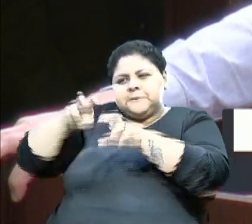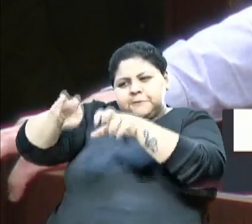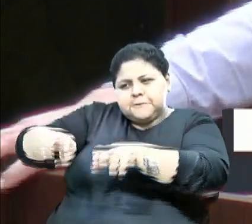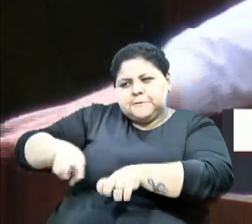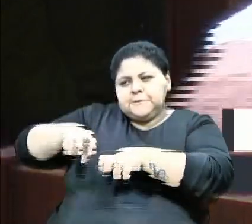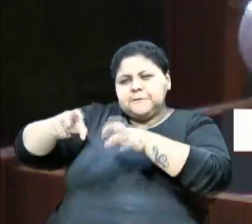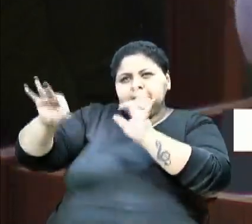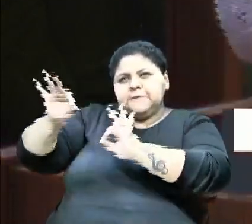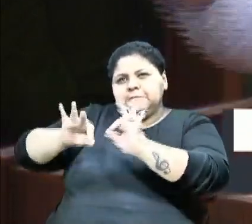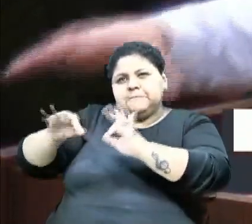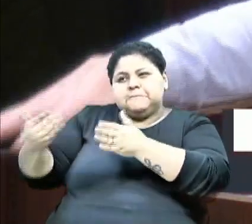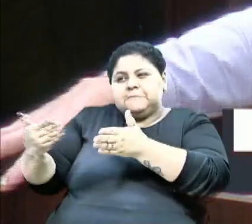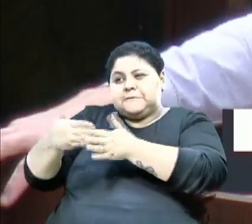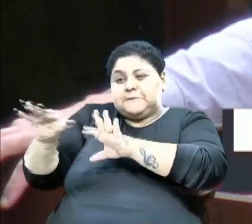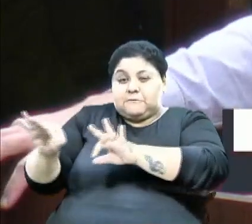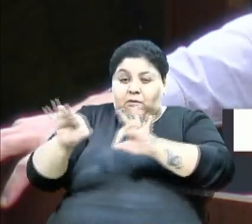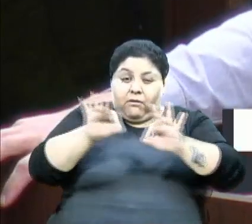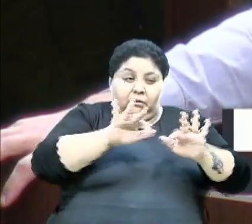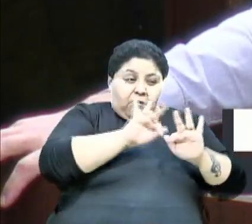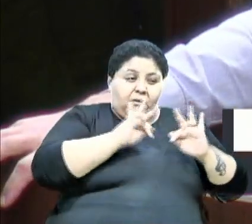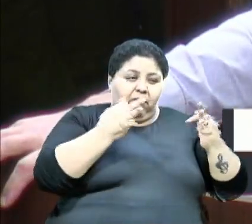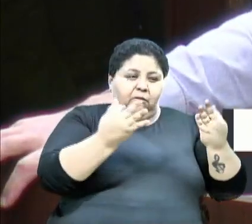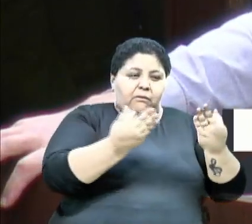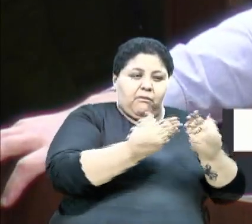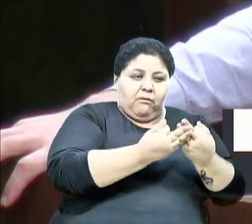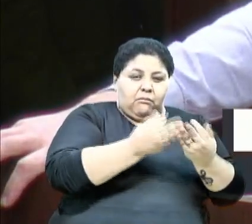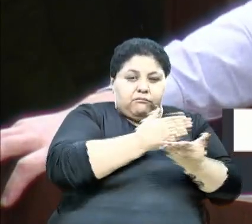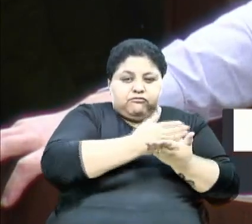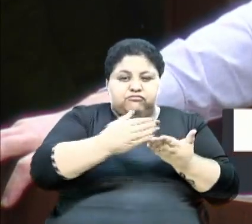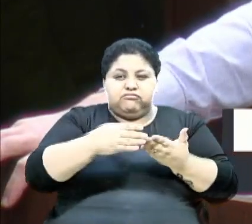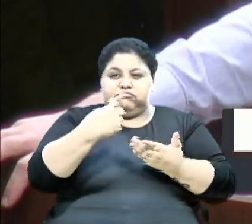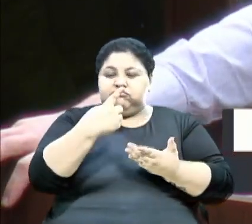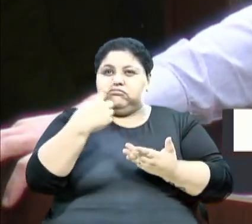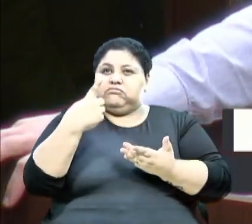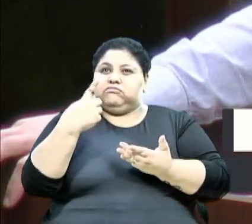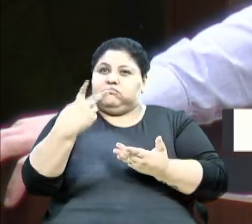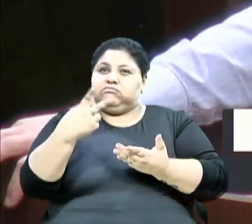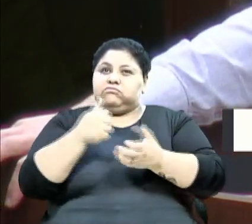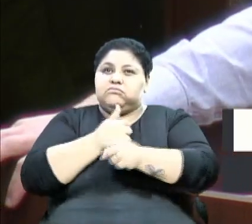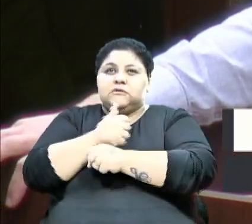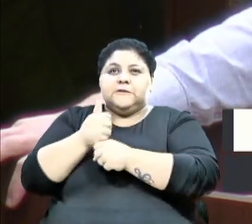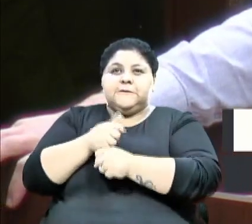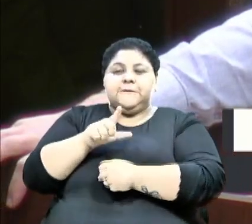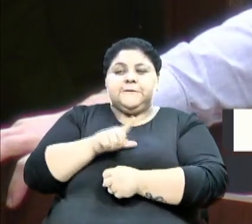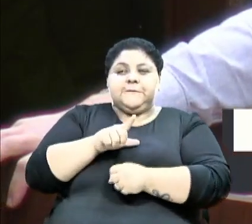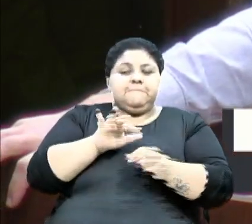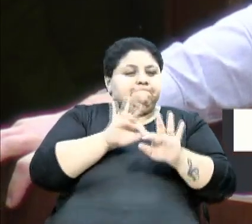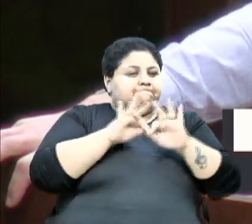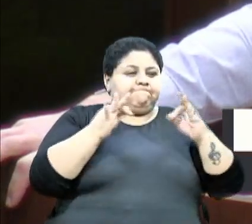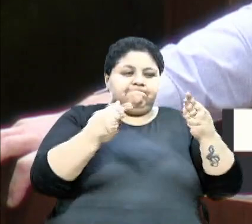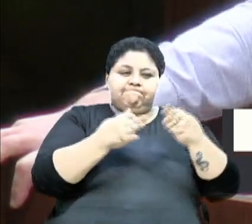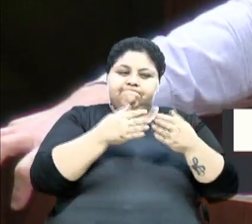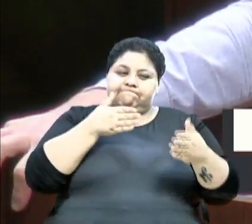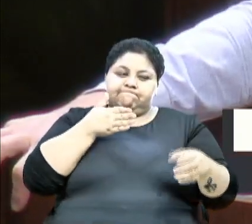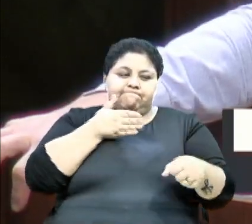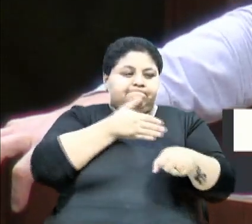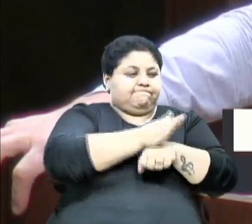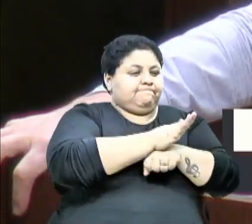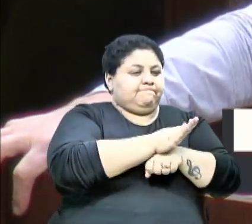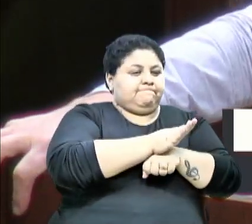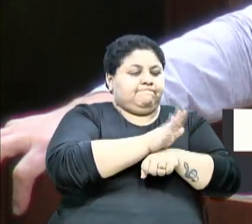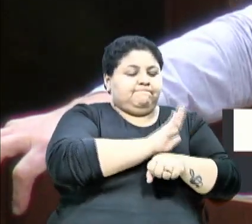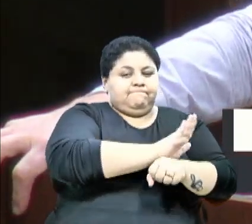uma família, se passava 1, 2 anos, tem famílias que não se enquadram no auxílio moradia. Então, é a compra de